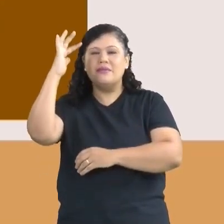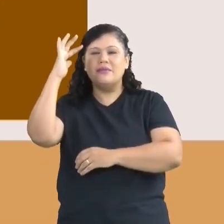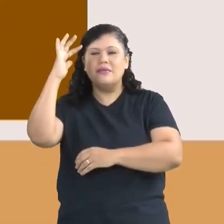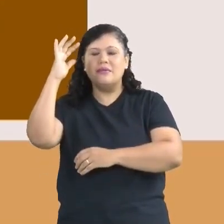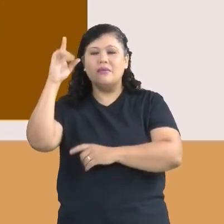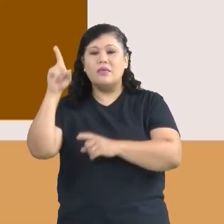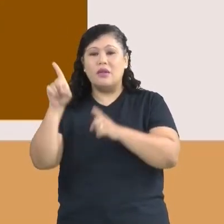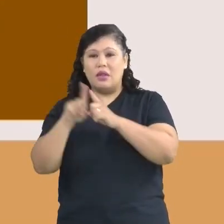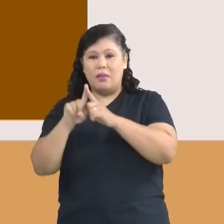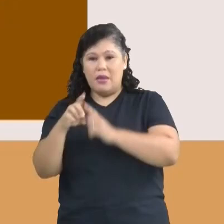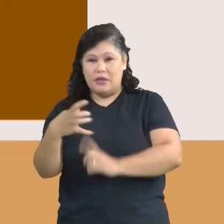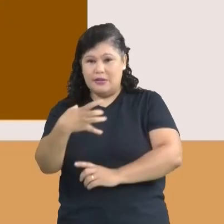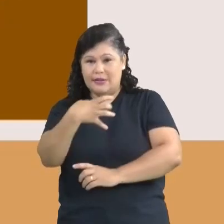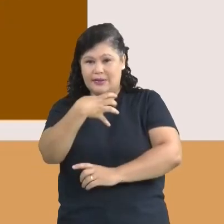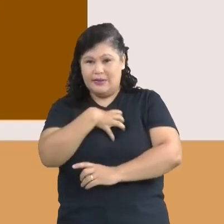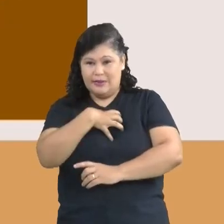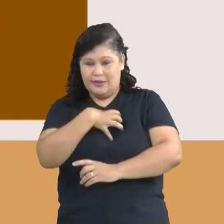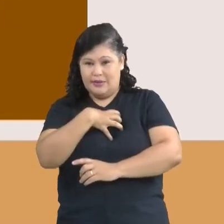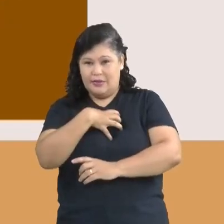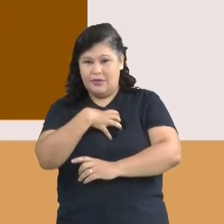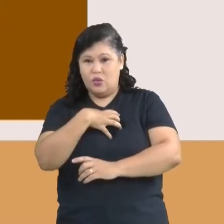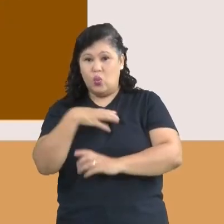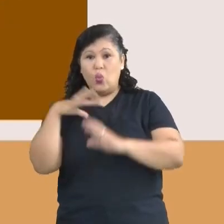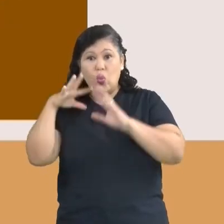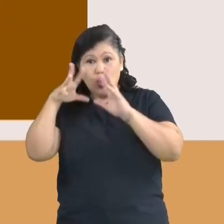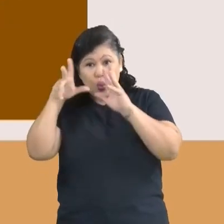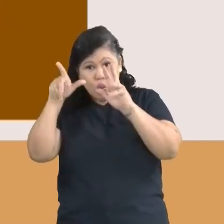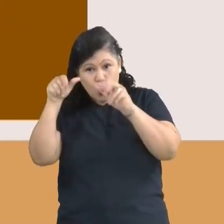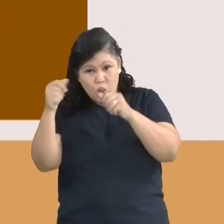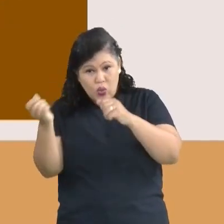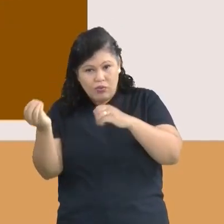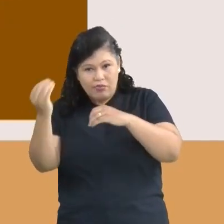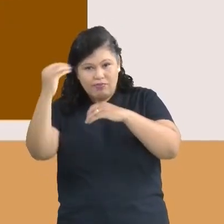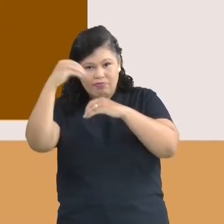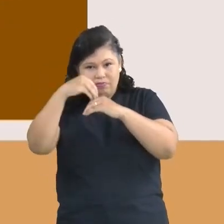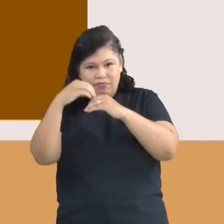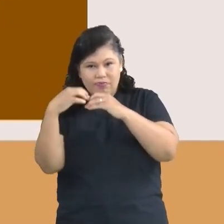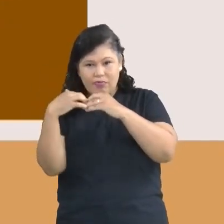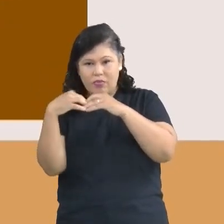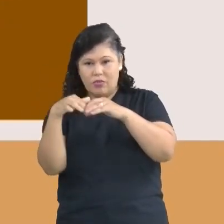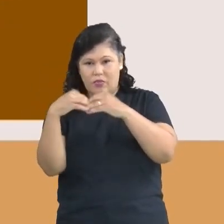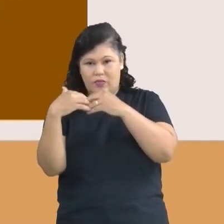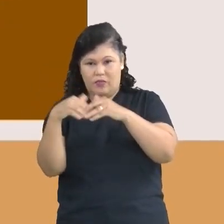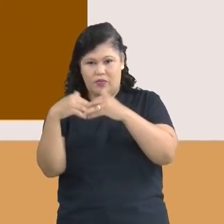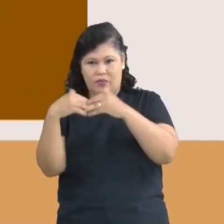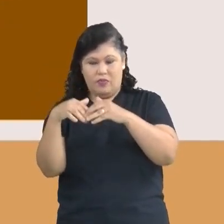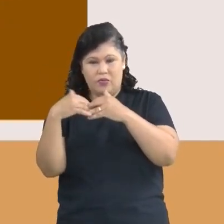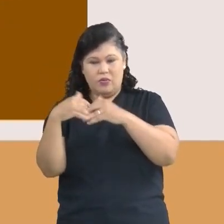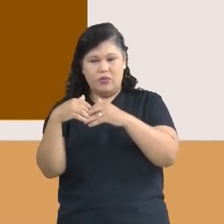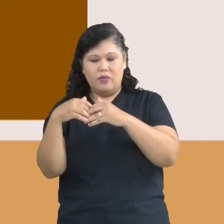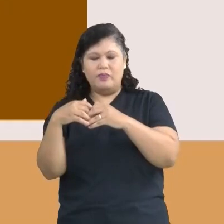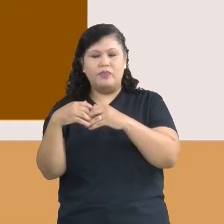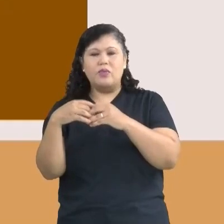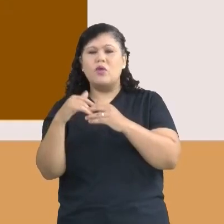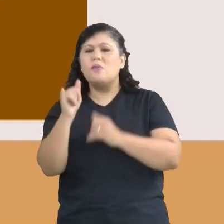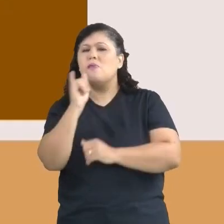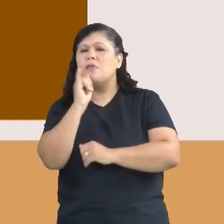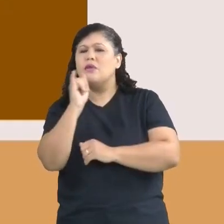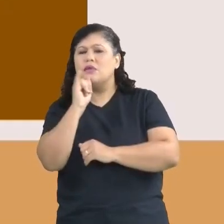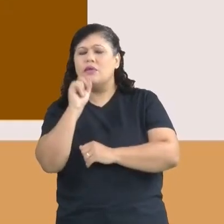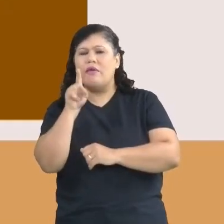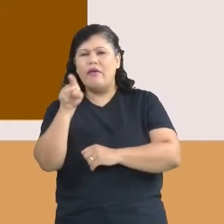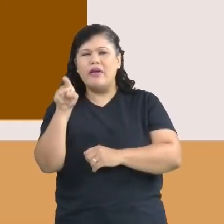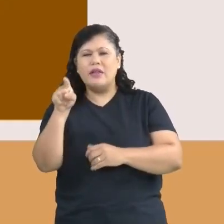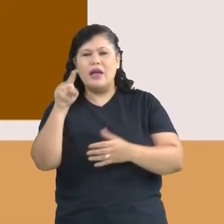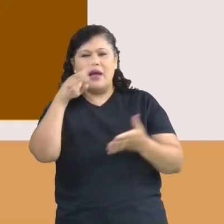nós sentimos vários sentimentos. Mas, crianças, quando vocês estão lendo um poema, vocês já